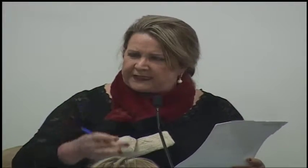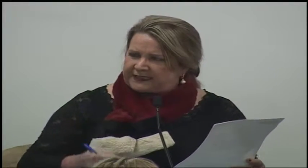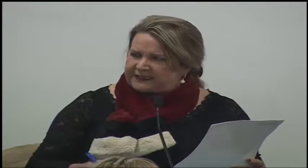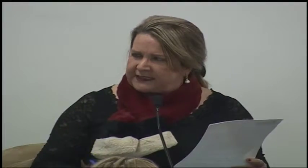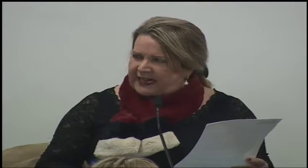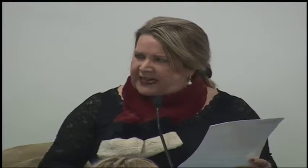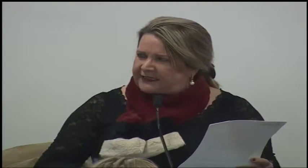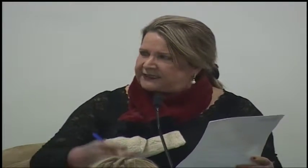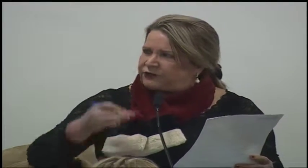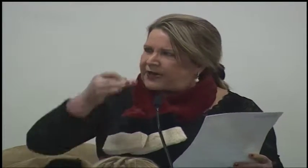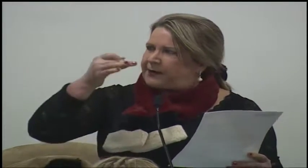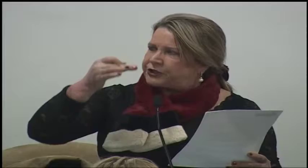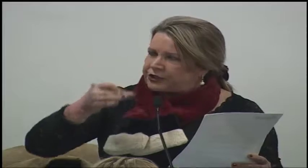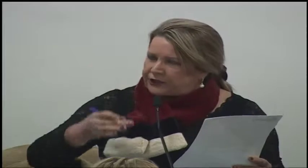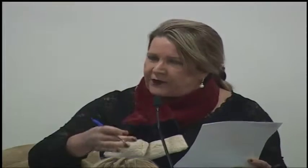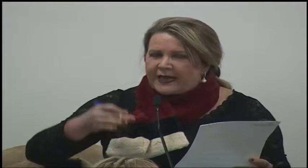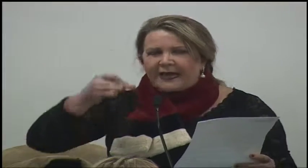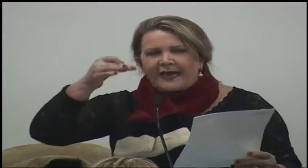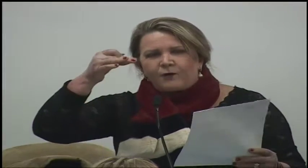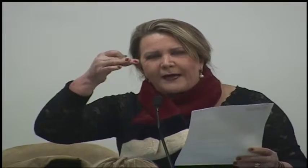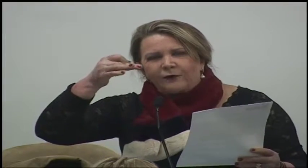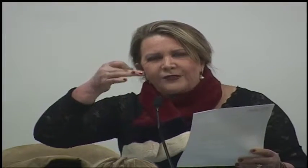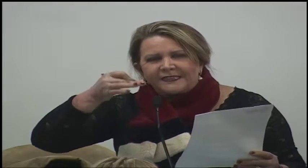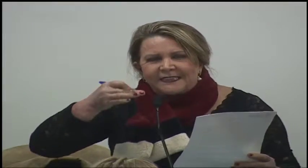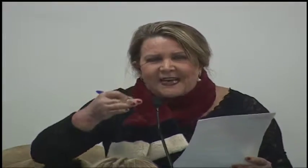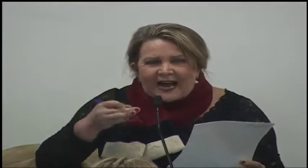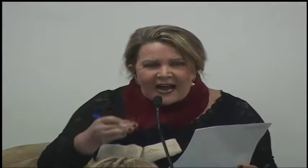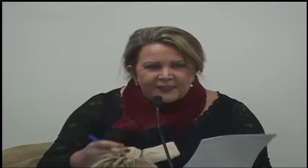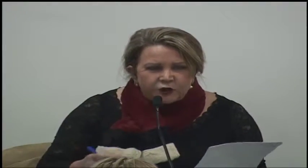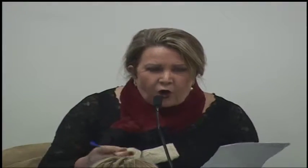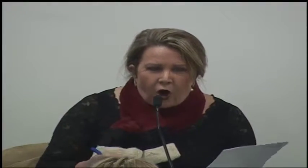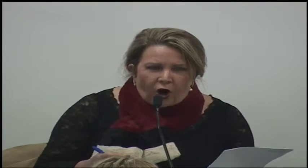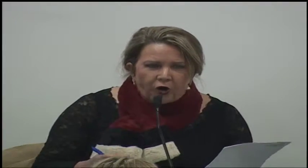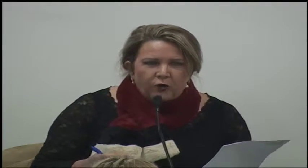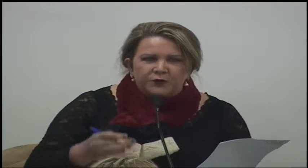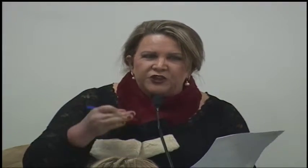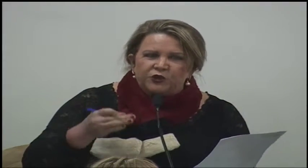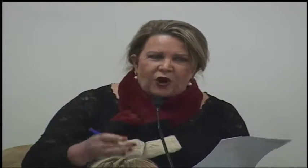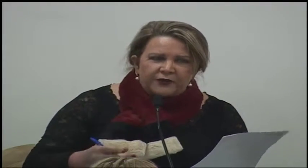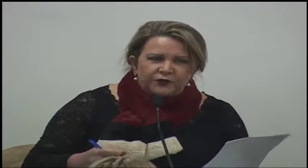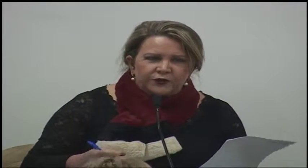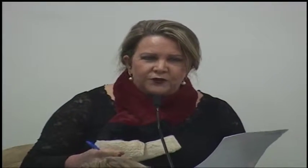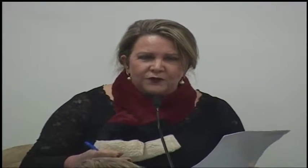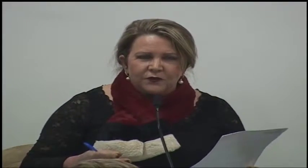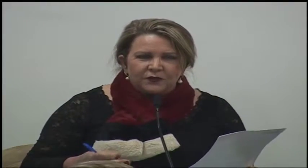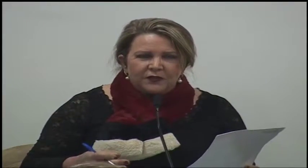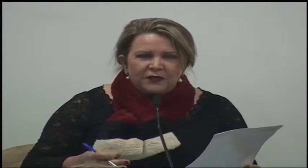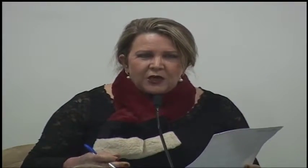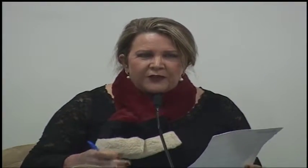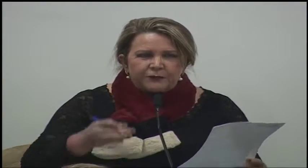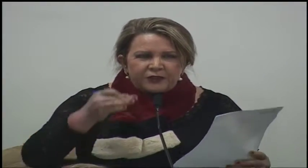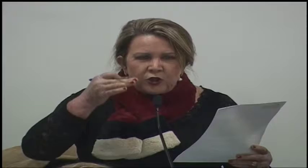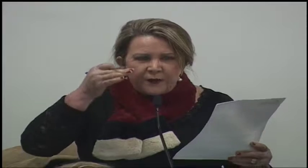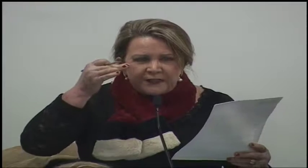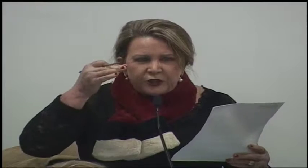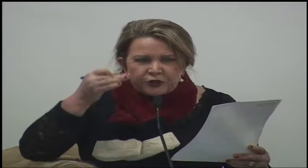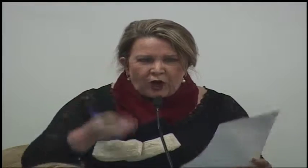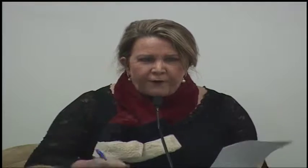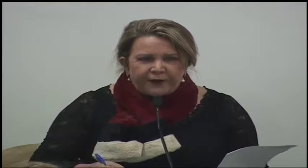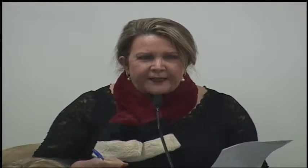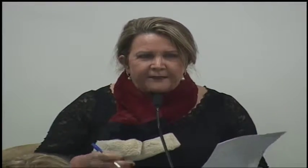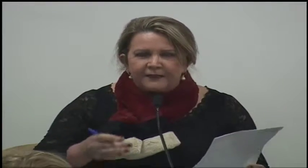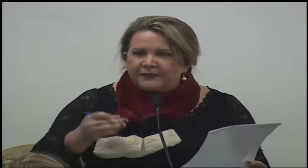pessoas mais necessitadas, vamos falar baixinho, é um descaso com os idosos, com as pessoas